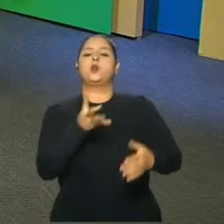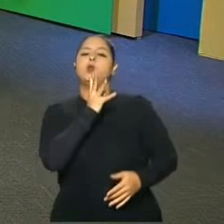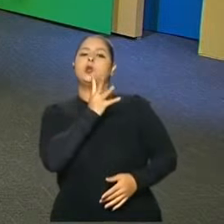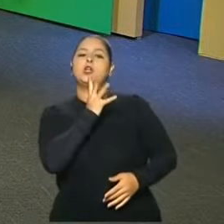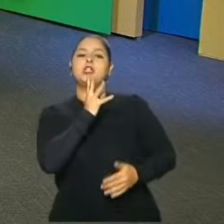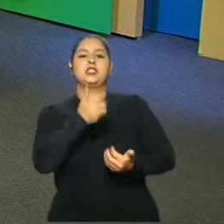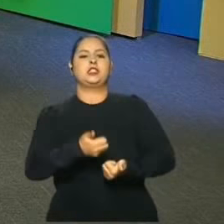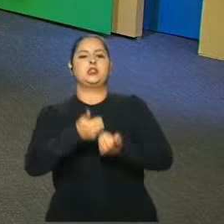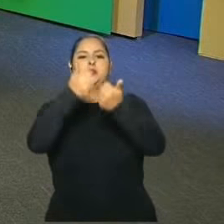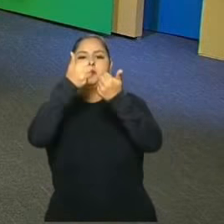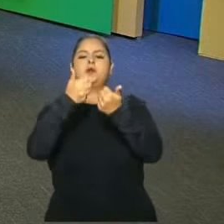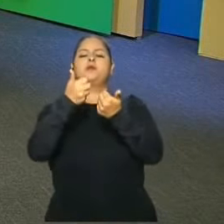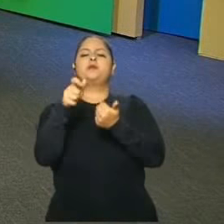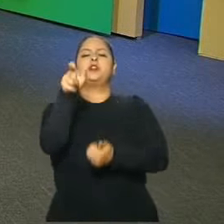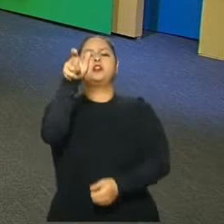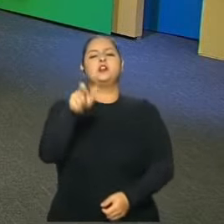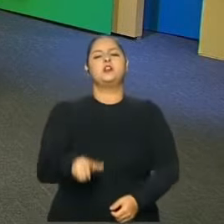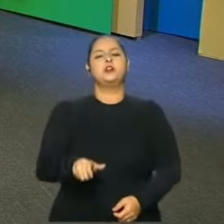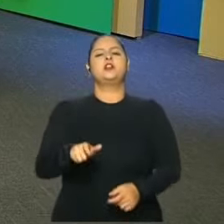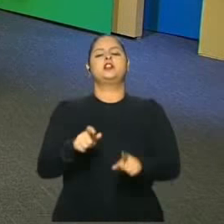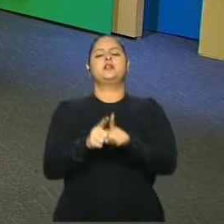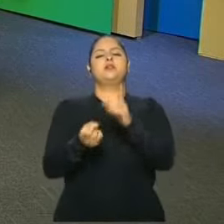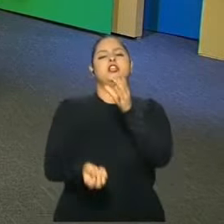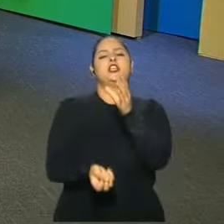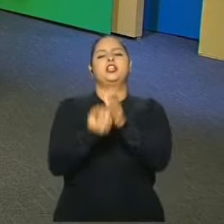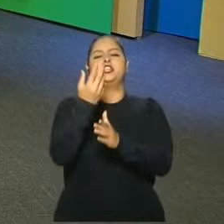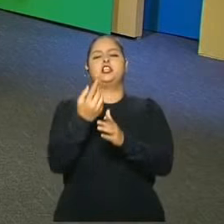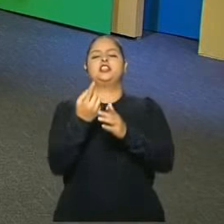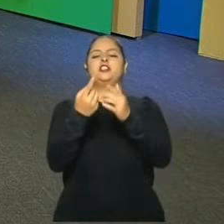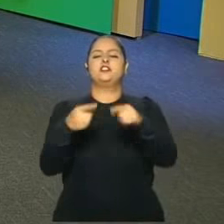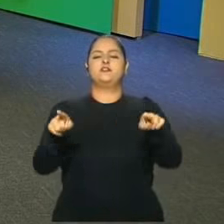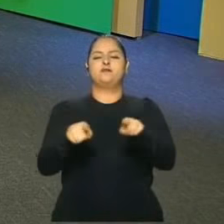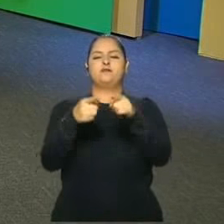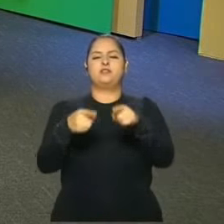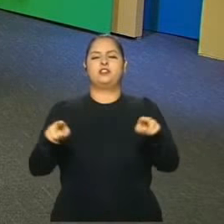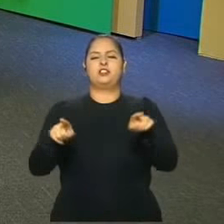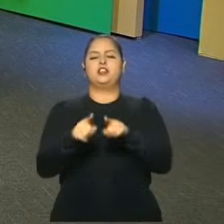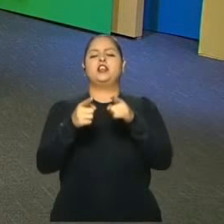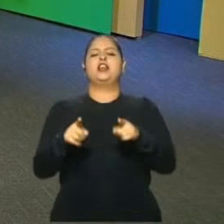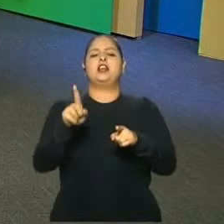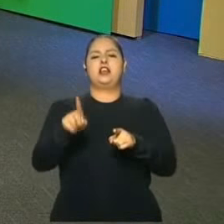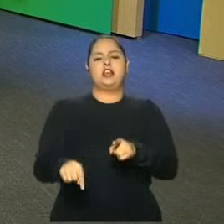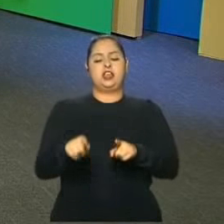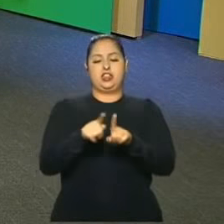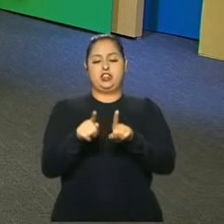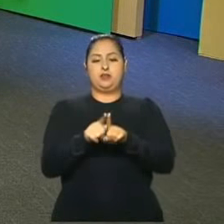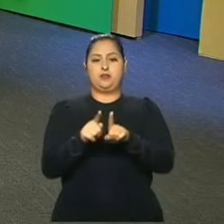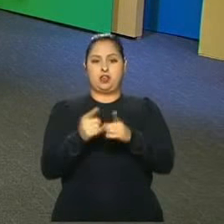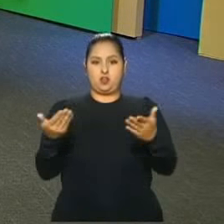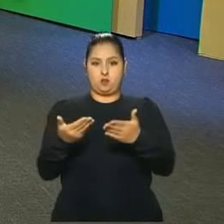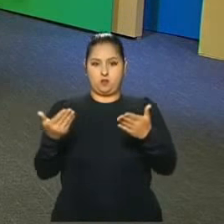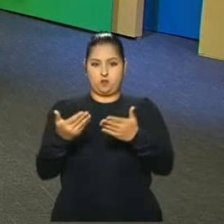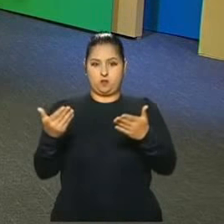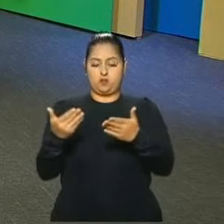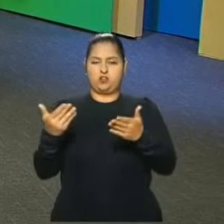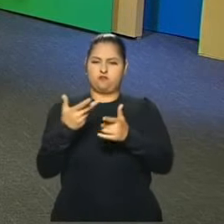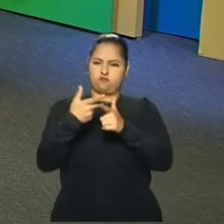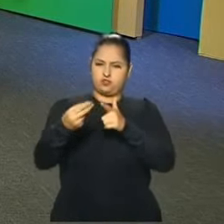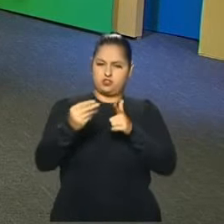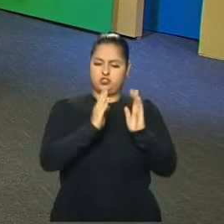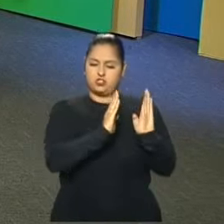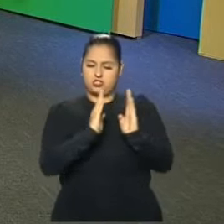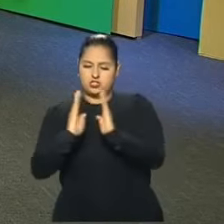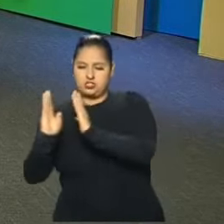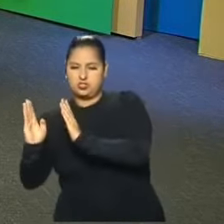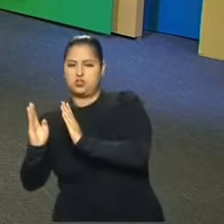o melhor intérprete e melhor composição da categoria Música Clássica. Os finalistas dessa categoria, pelo voto do